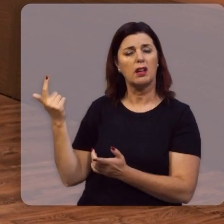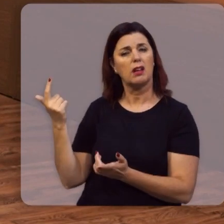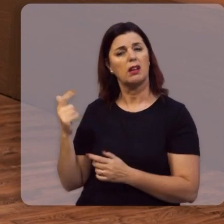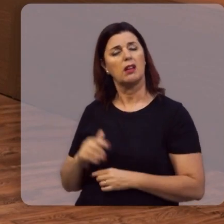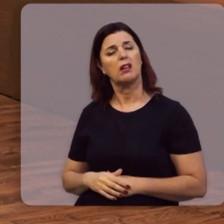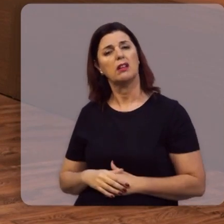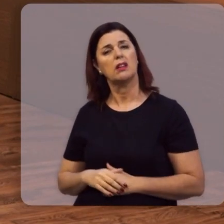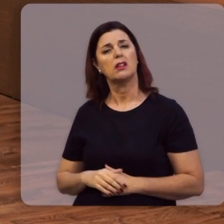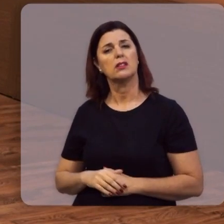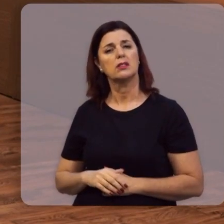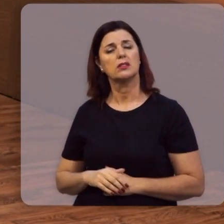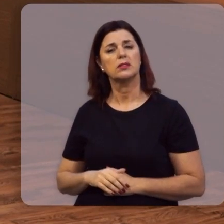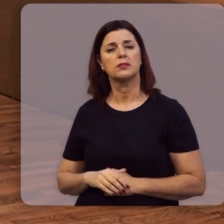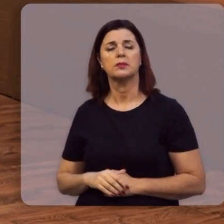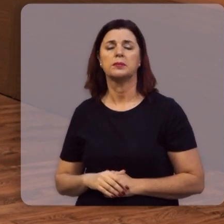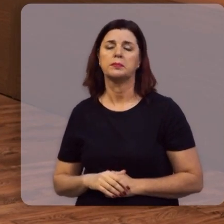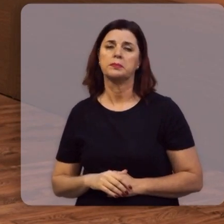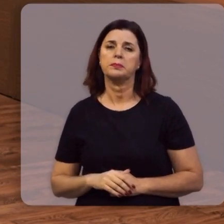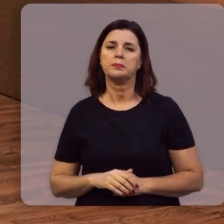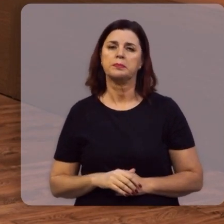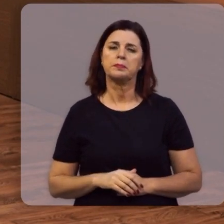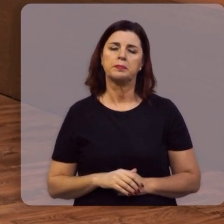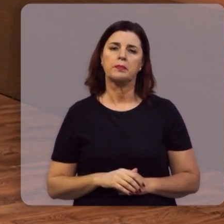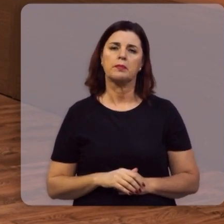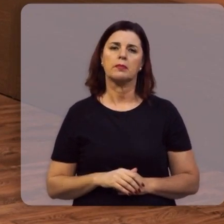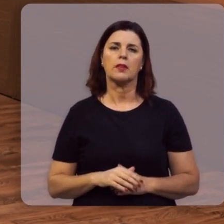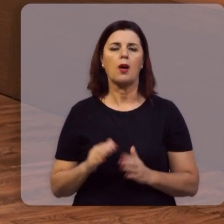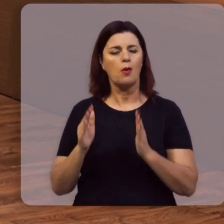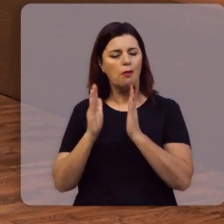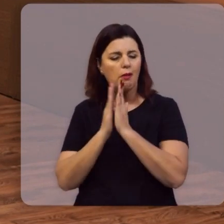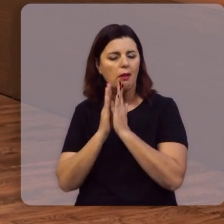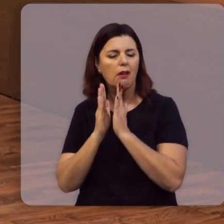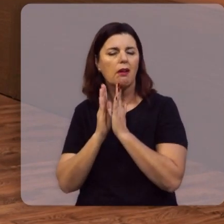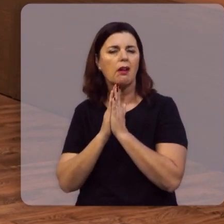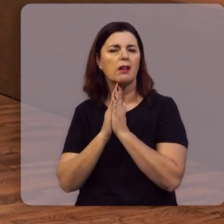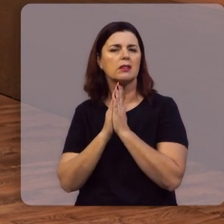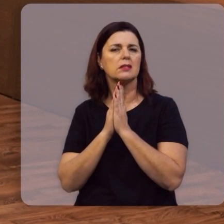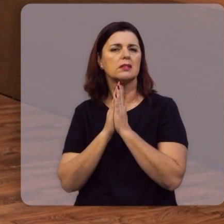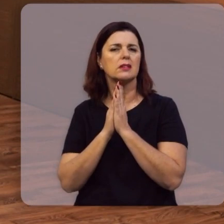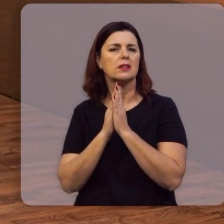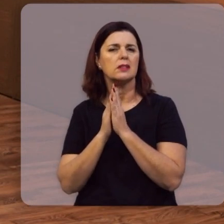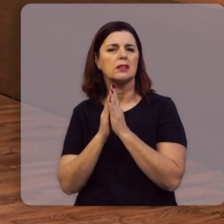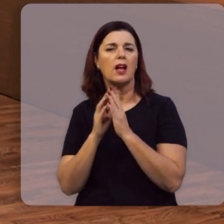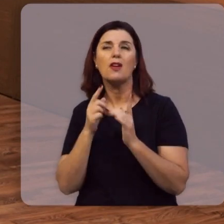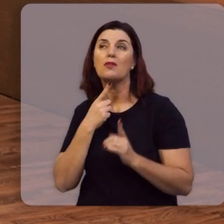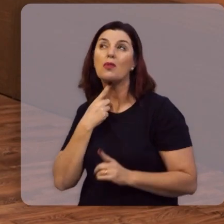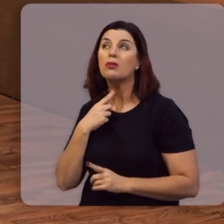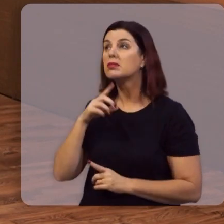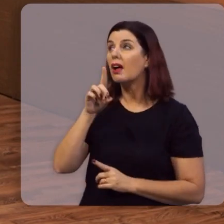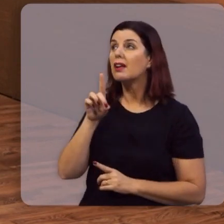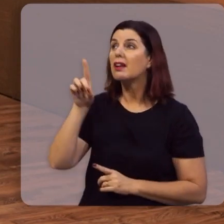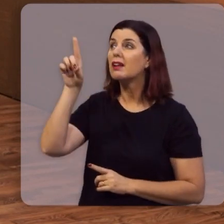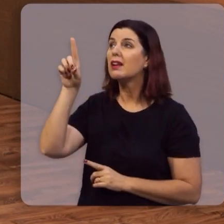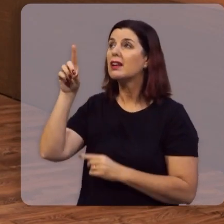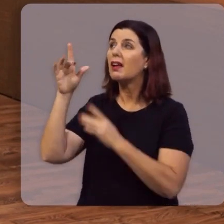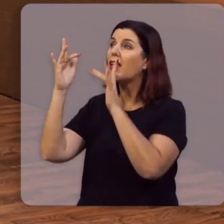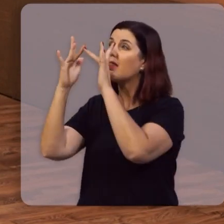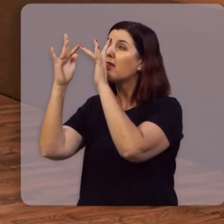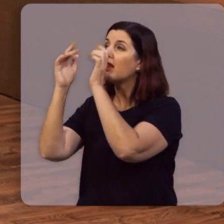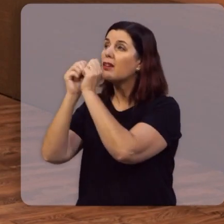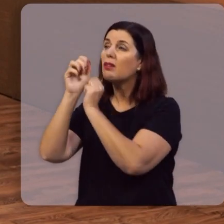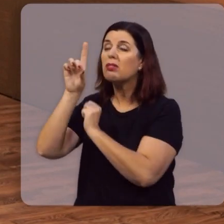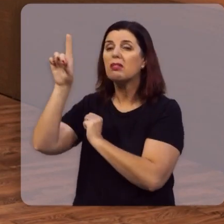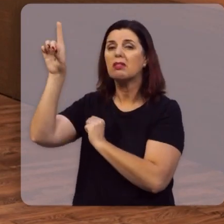homem que tem que prevalecer no céu. Não, oração é sede de Deus, é intimidade